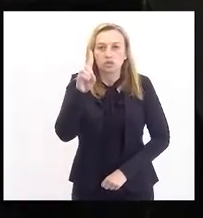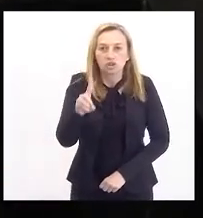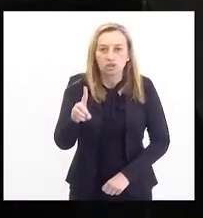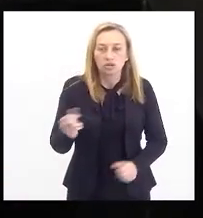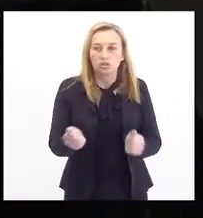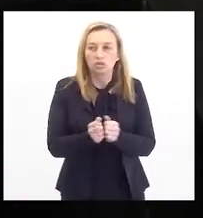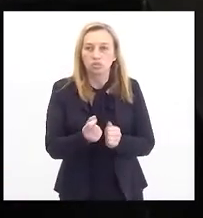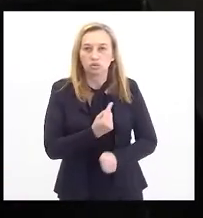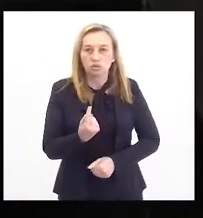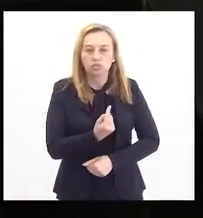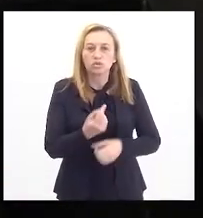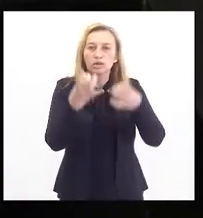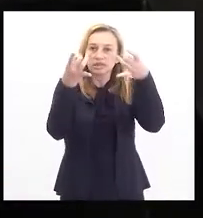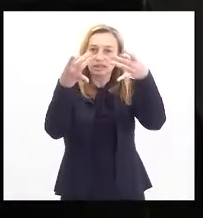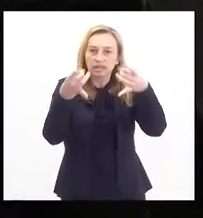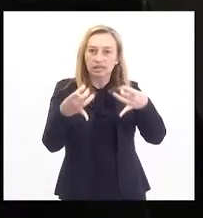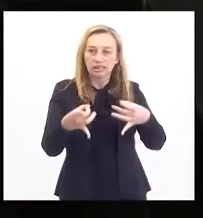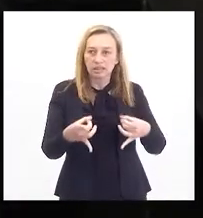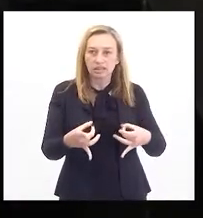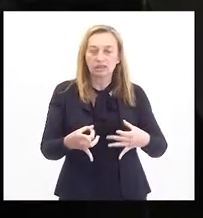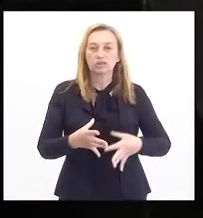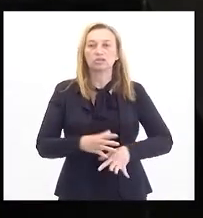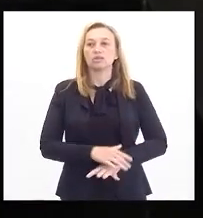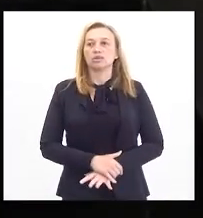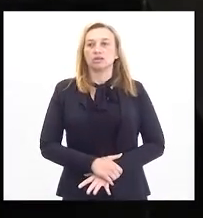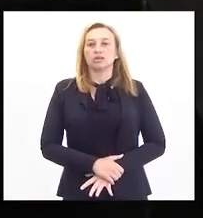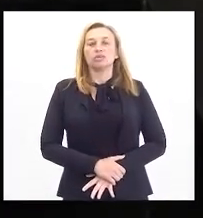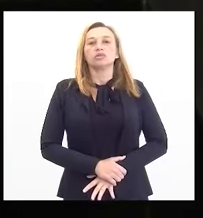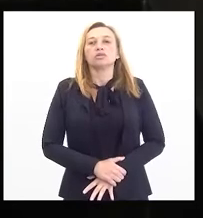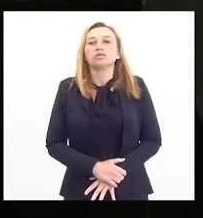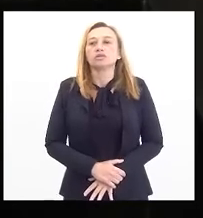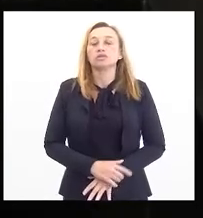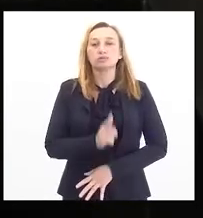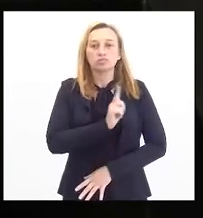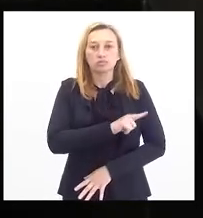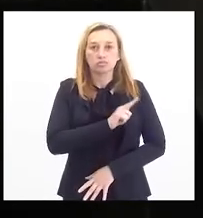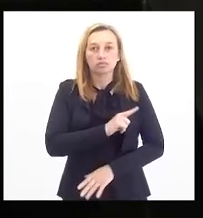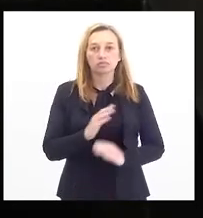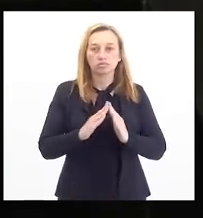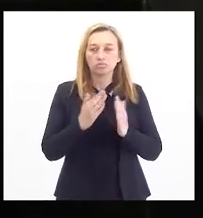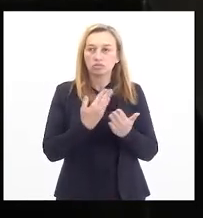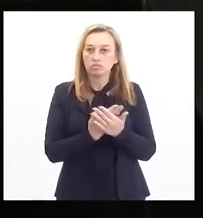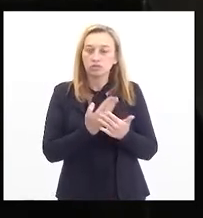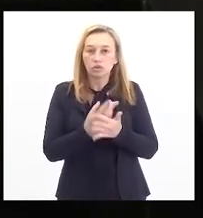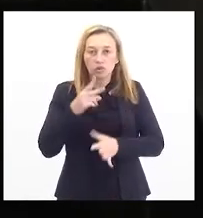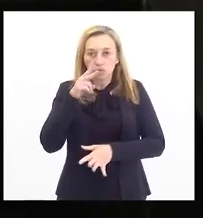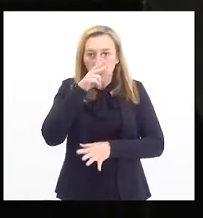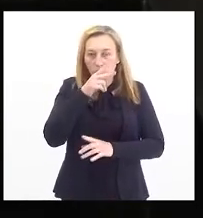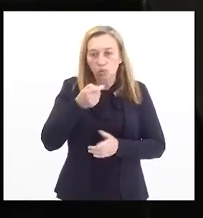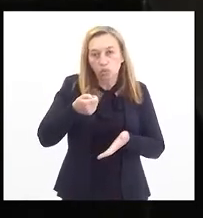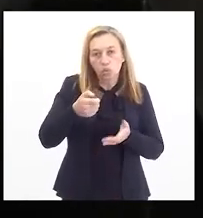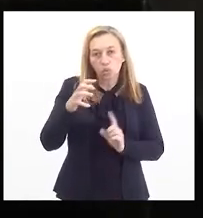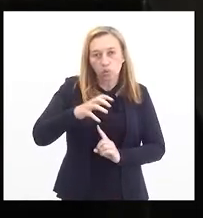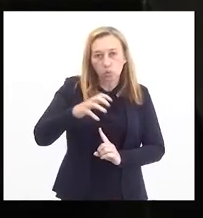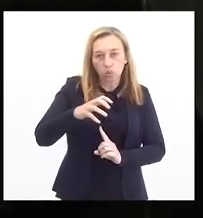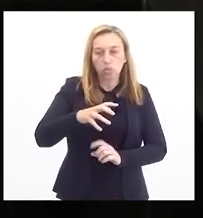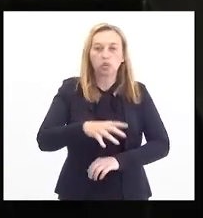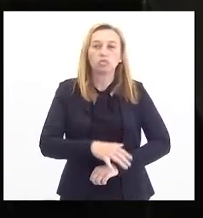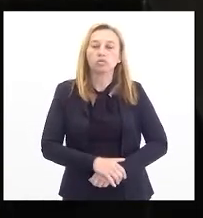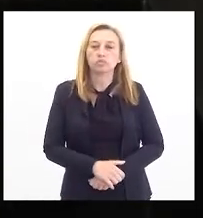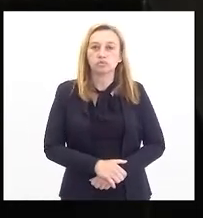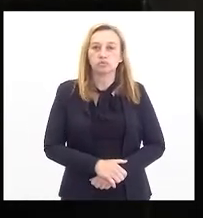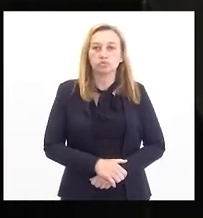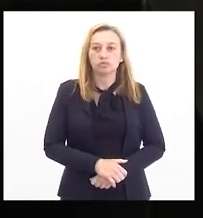conosco, detalhando as agruras do cotidiano da gestão escolar, sob forte pressão burocrática, sob forte